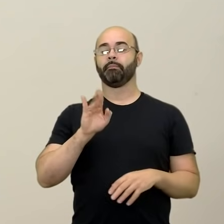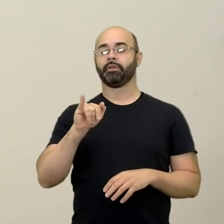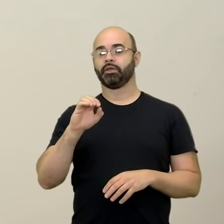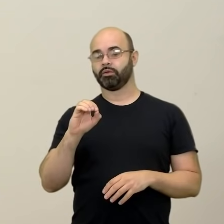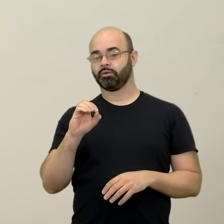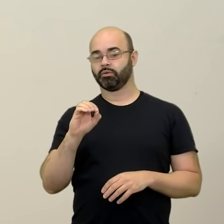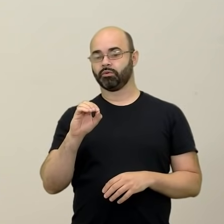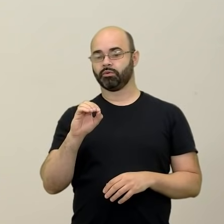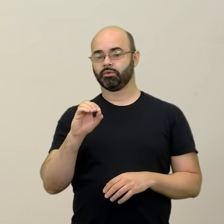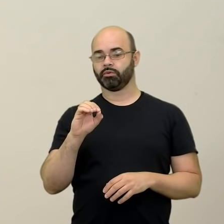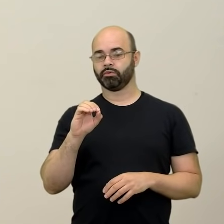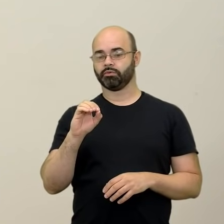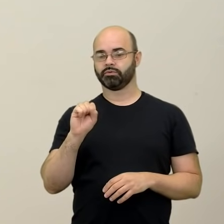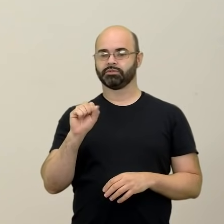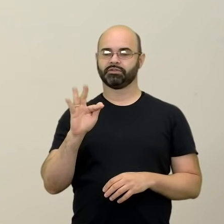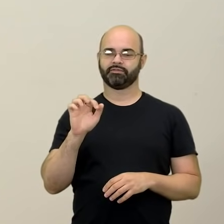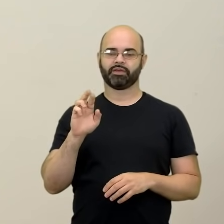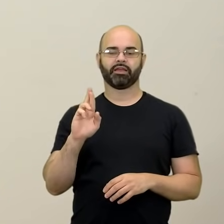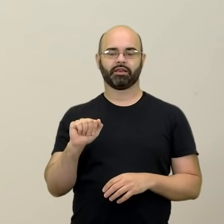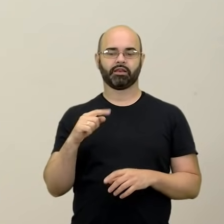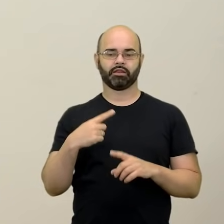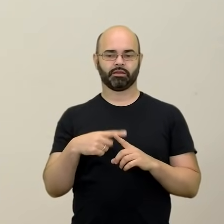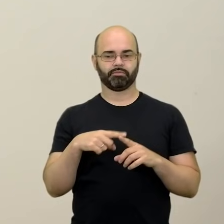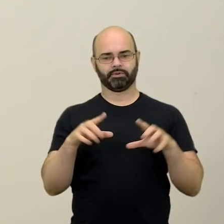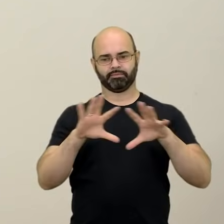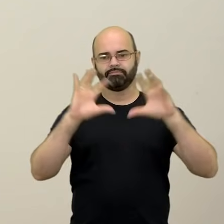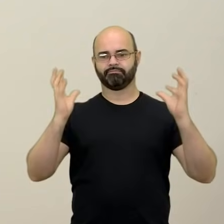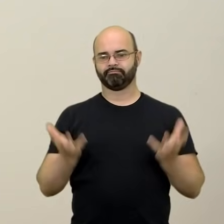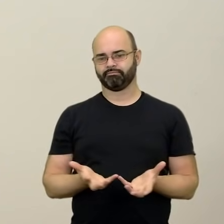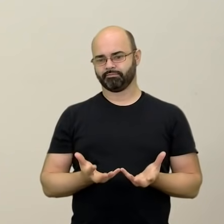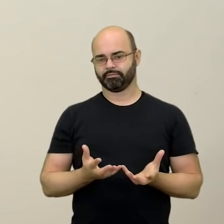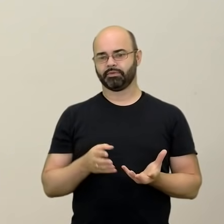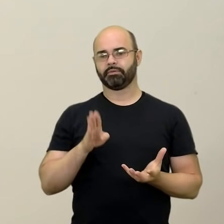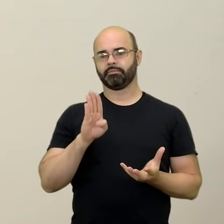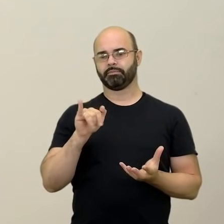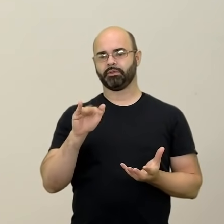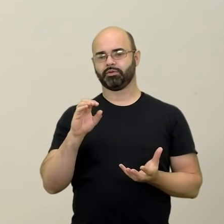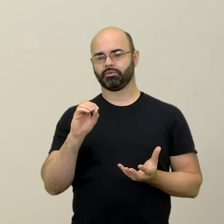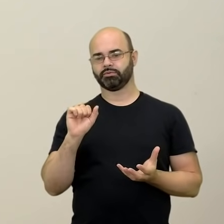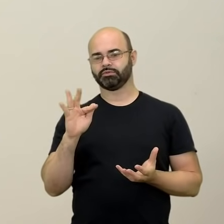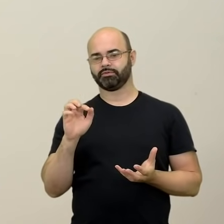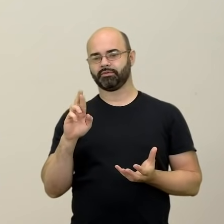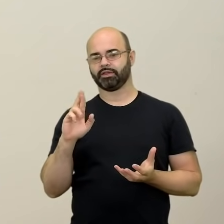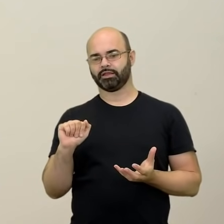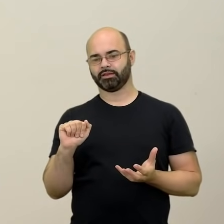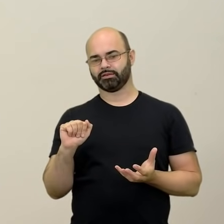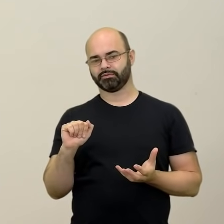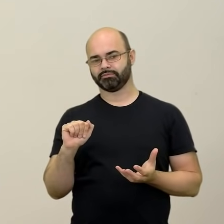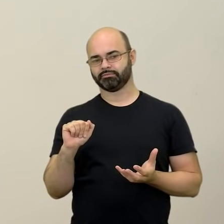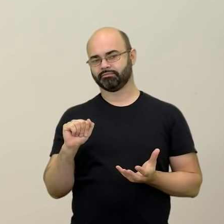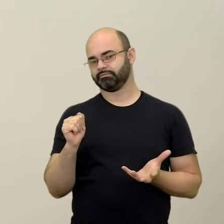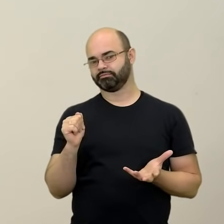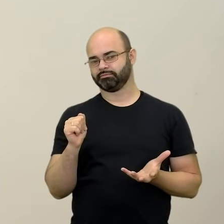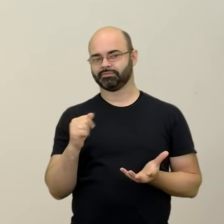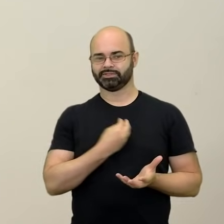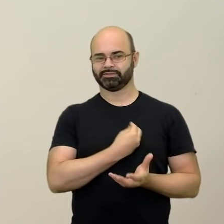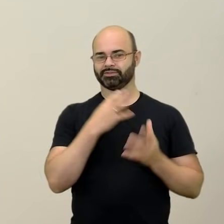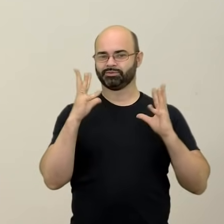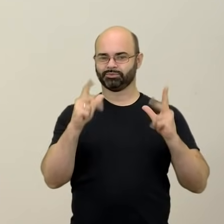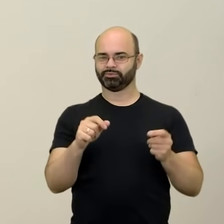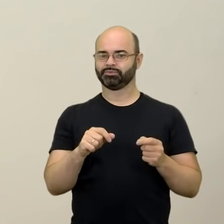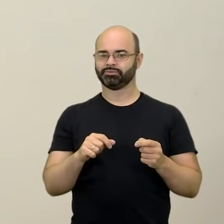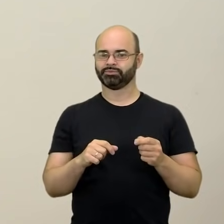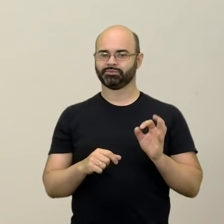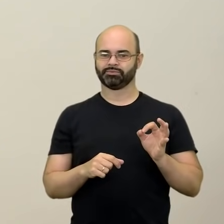espera tá bom lembra que ele é uma esfera tão biosfera a biosfera toda a vida